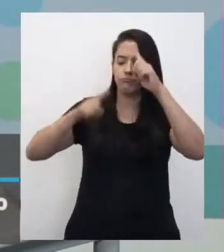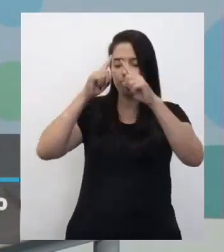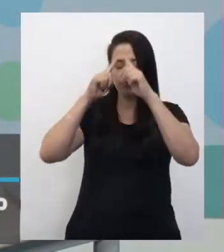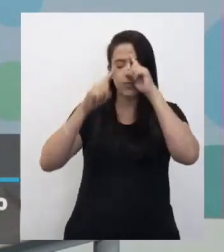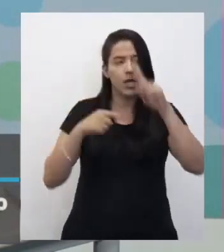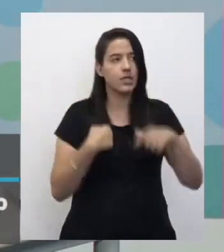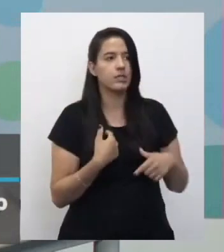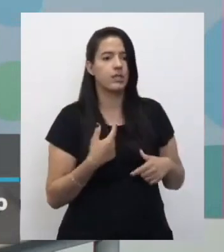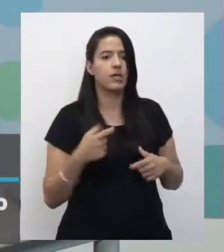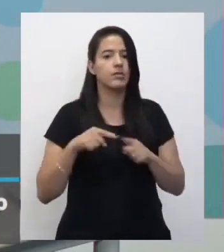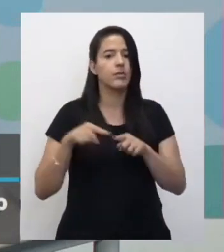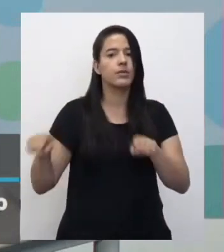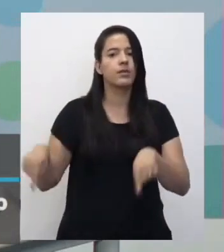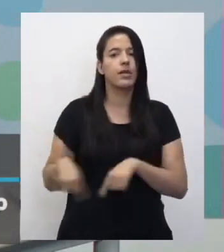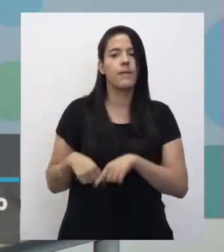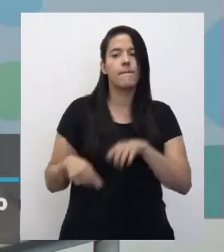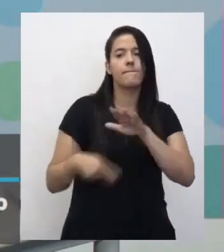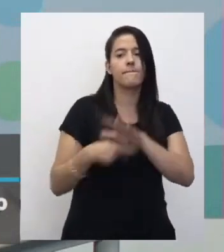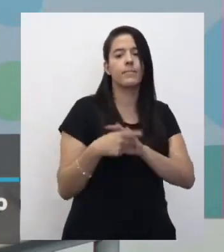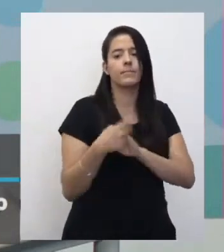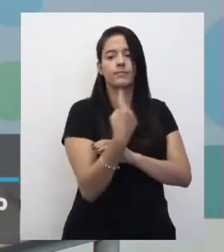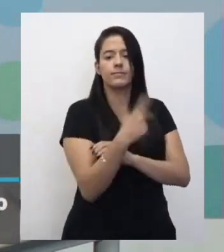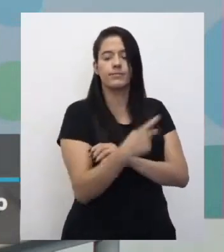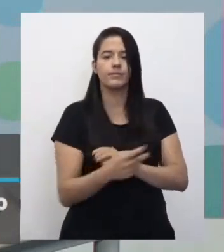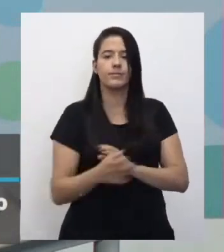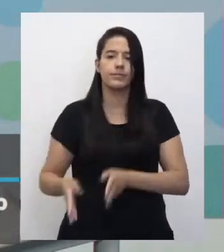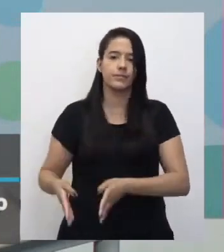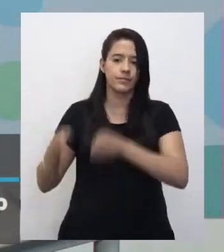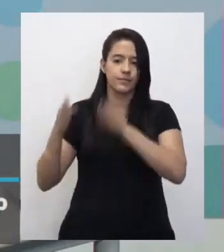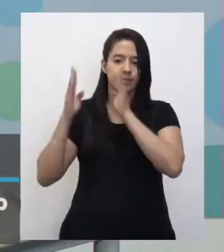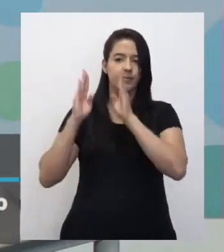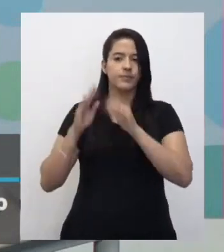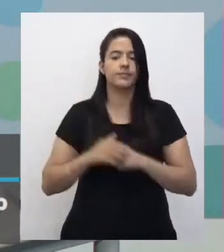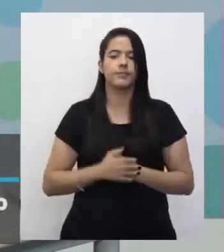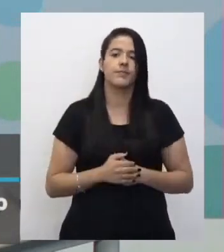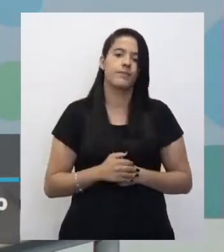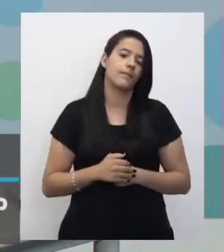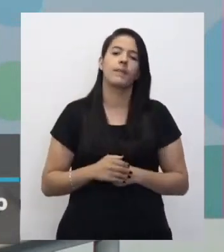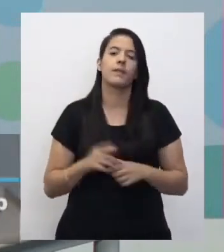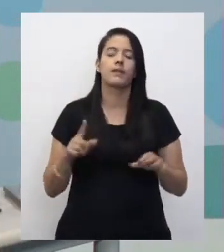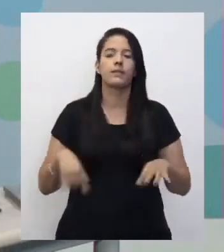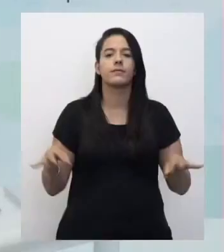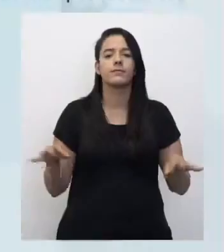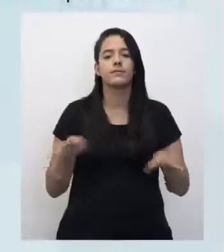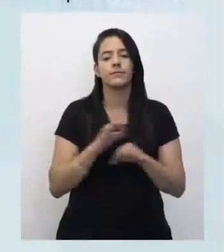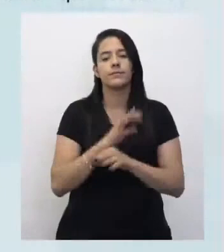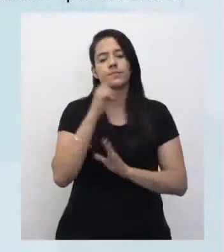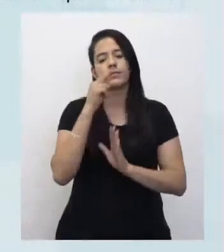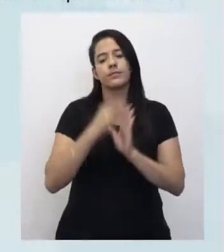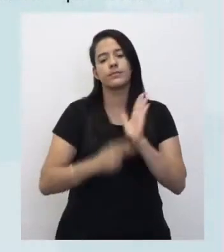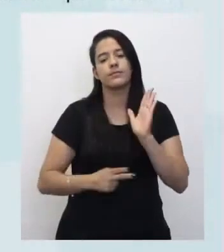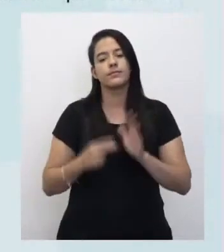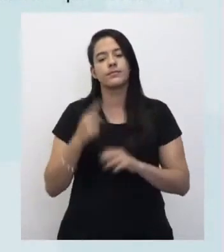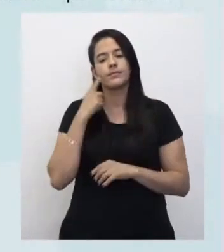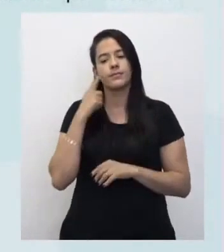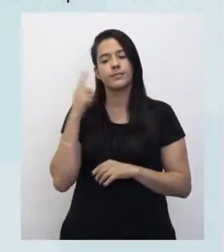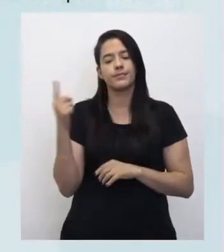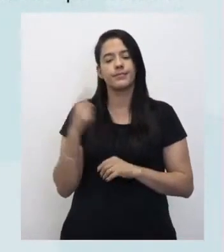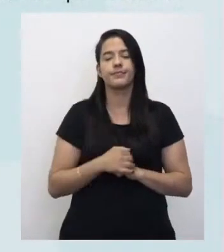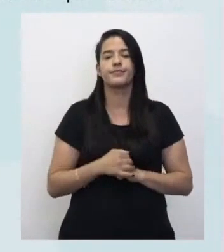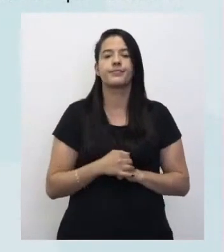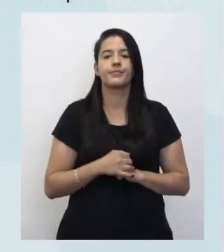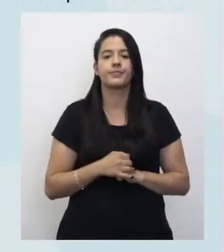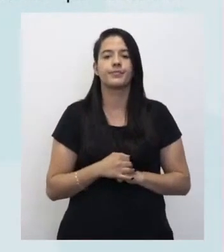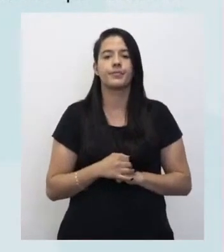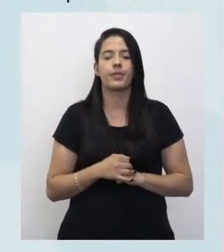do terreno aonde o burgo se ergueu, tá? Então, para a gente terminar ali a nossa leitura, para conquistarem a